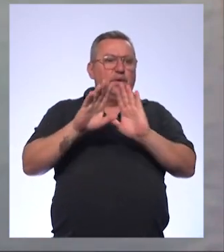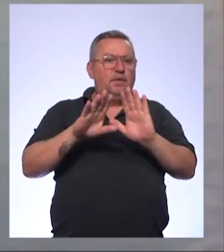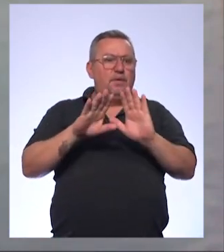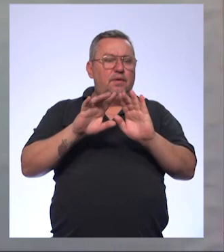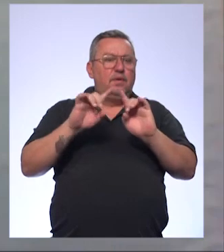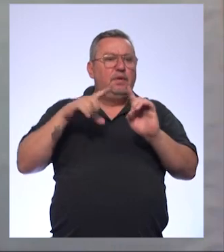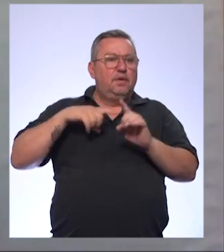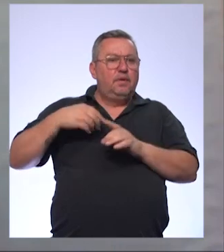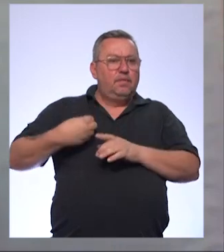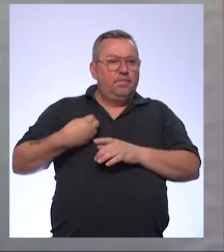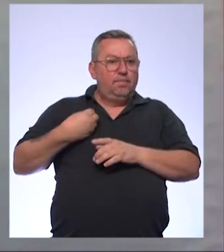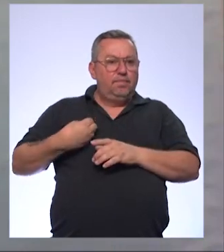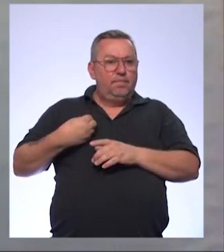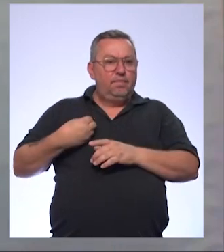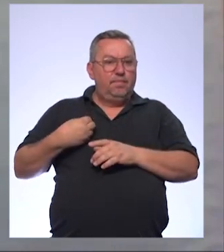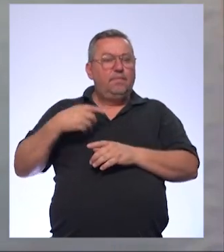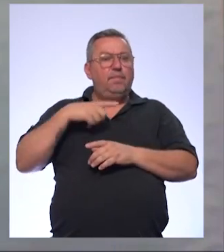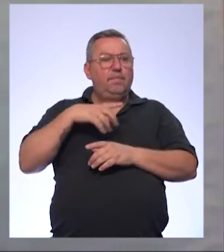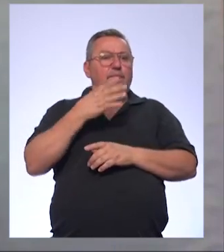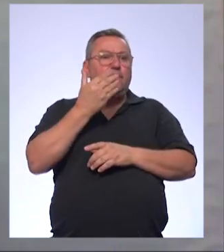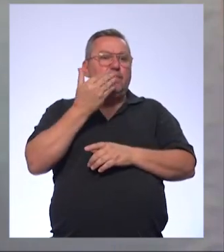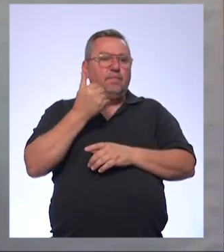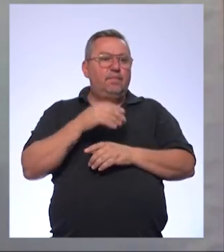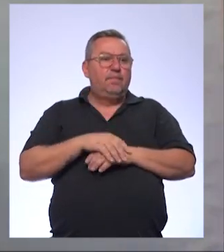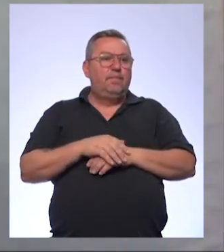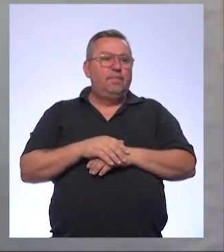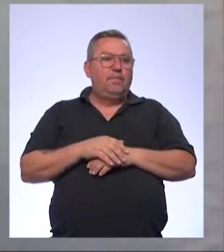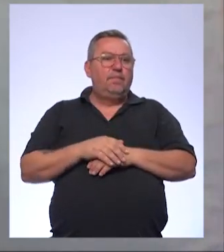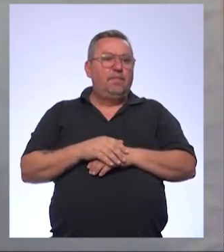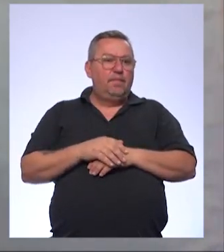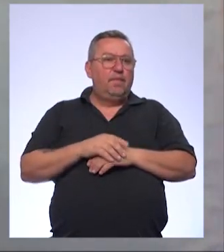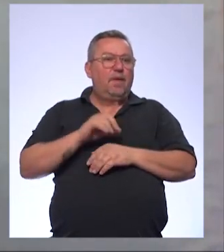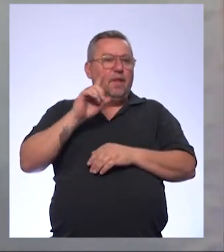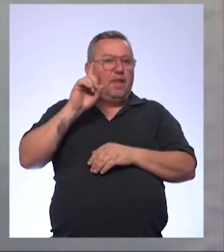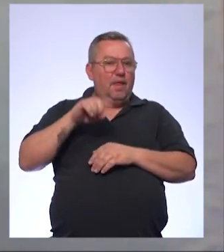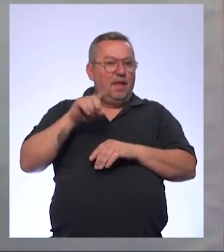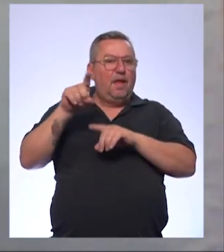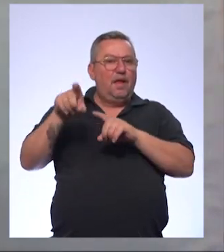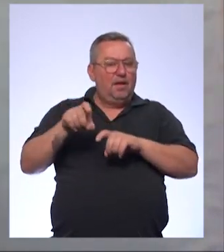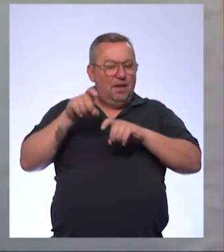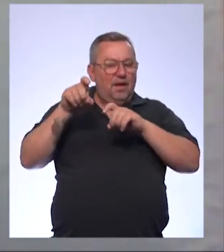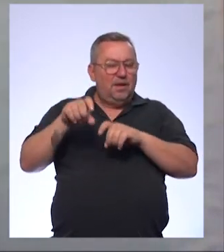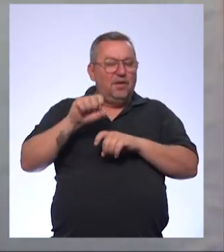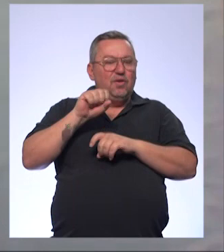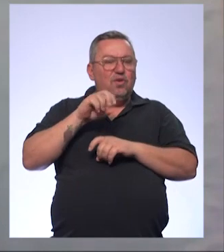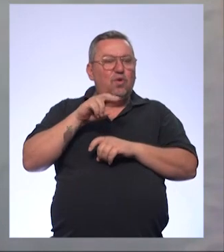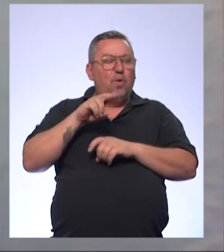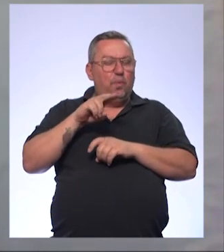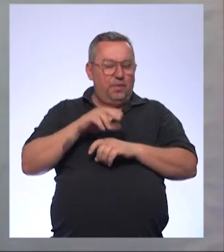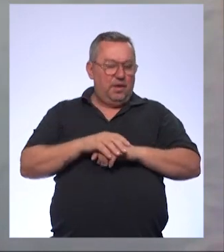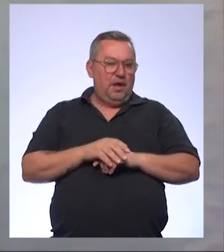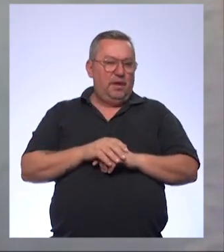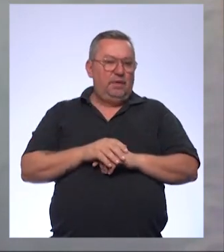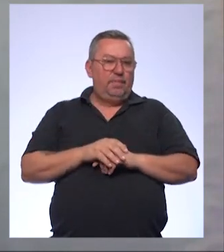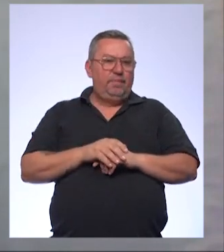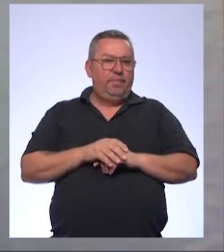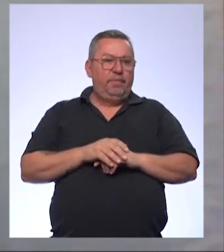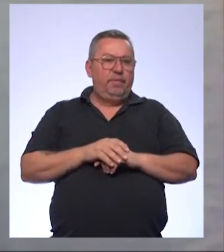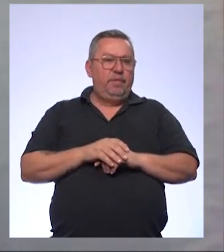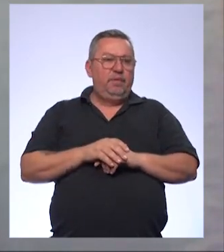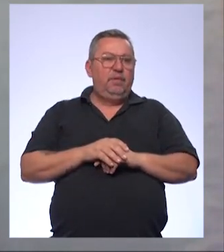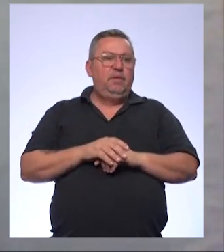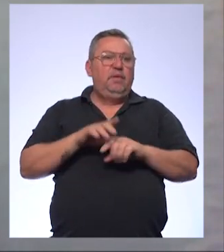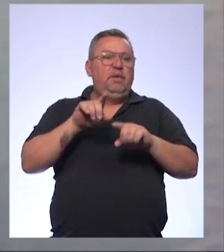eles existirem, para eles se alimentarem. Isso é agricultura de subsistência, tá bom? 6º ano.